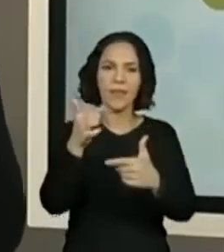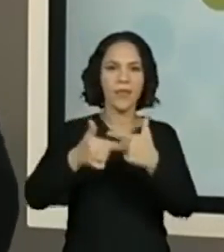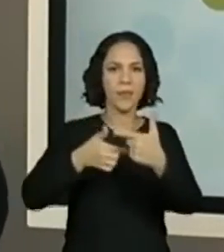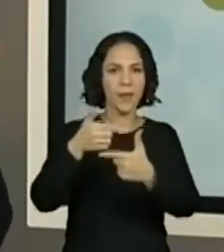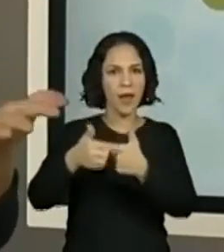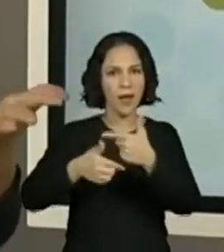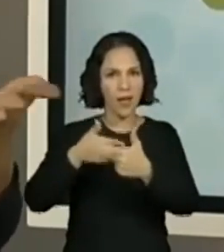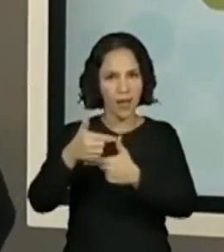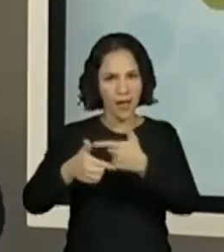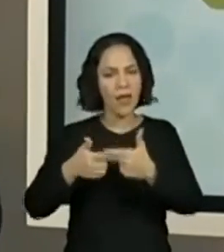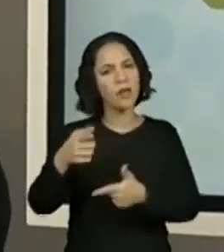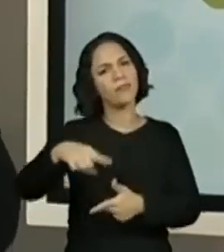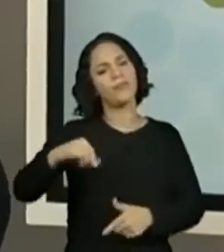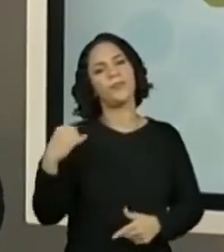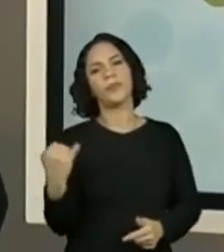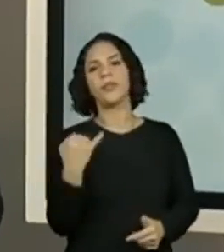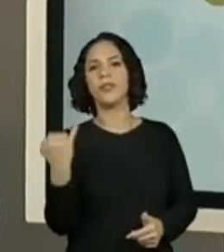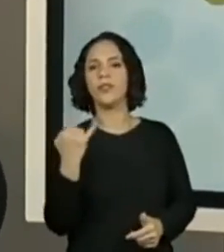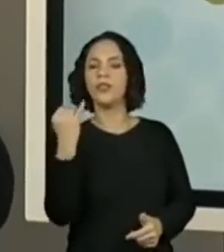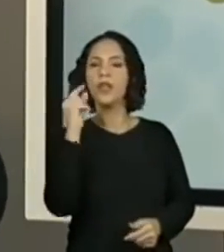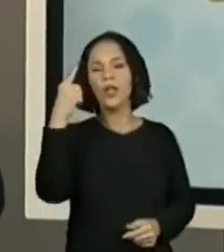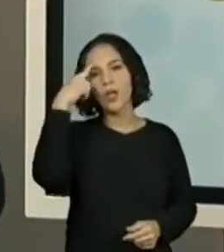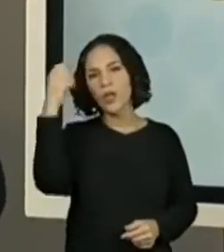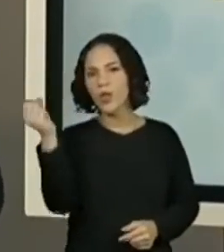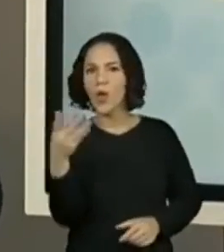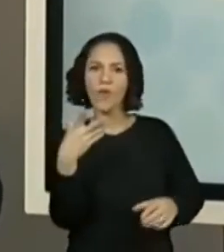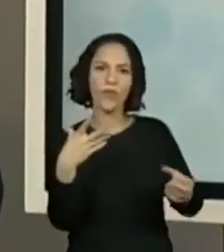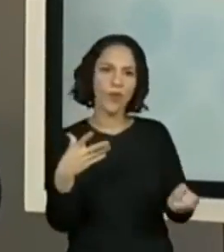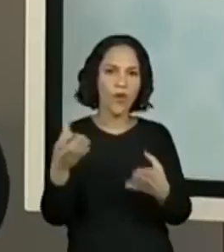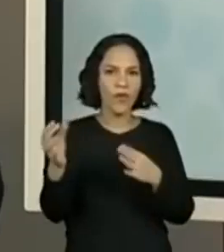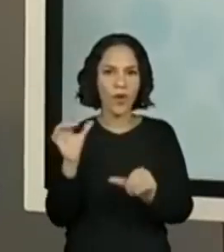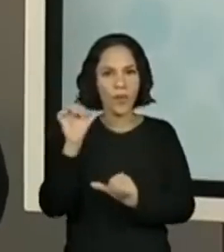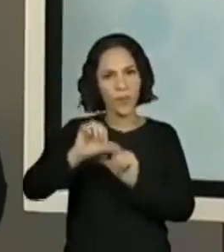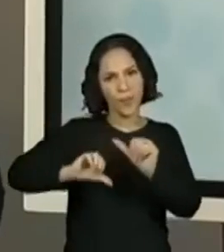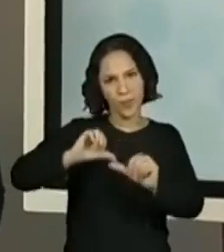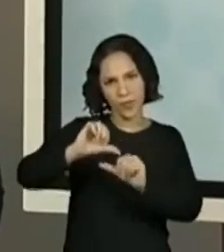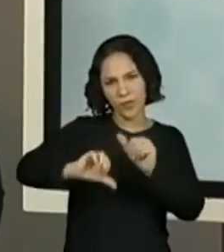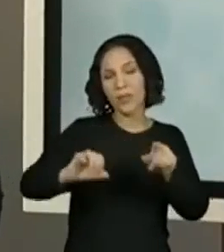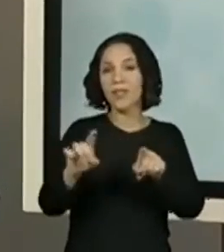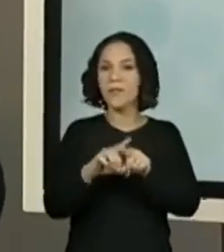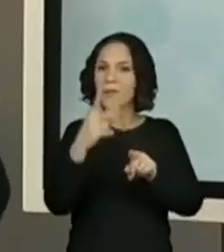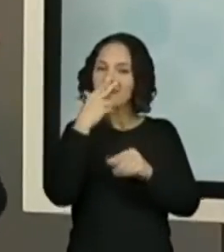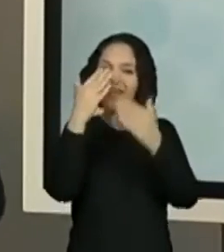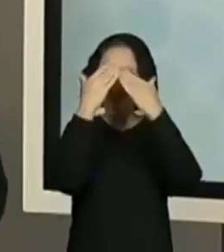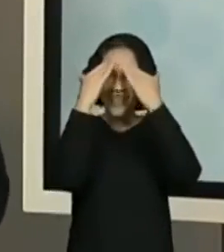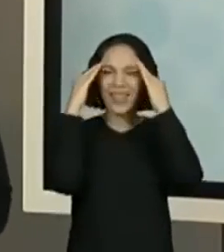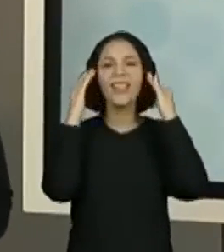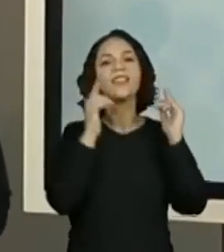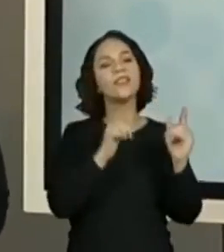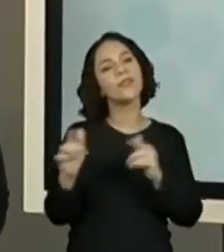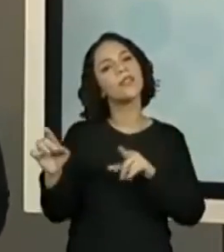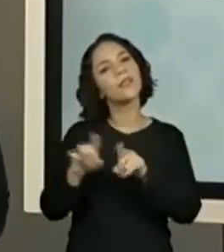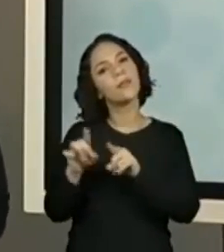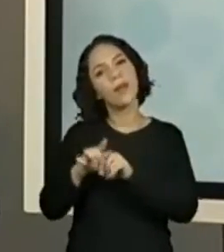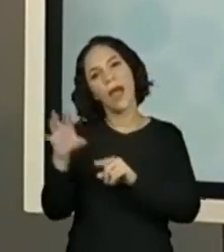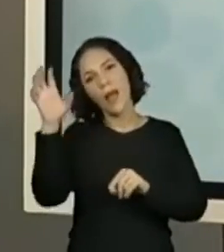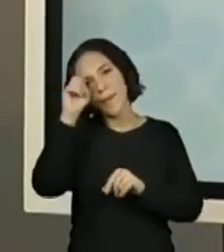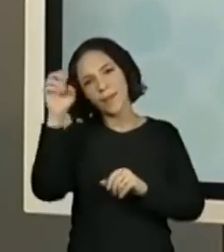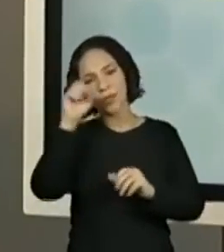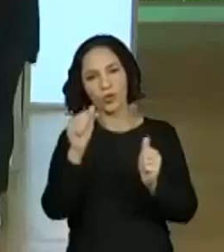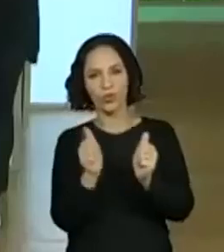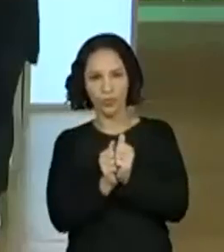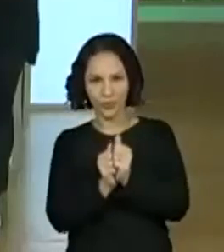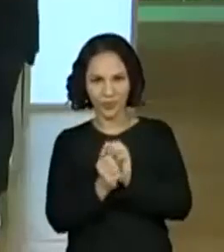vocês, que é super importante a gente ir inovando, mudando um pouquinho para a coisa ficar divertida e a gente aprender ao mesmo